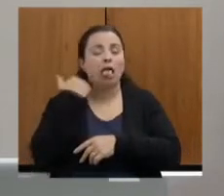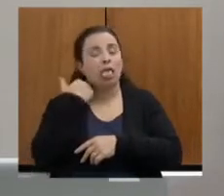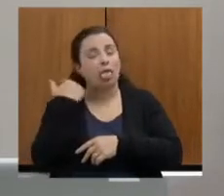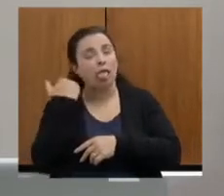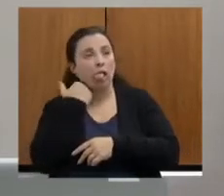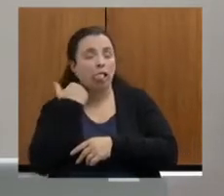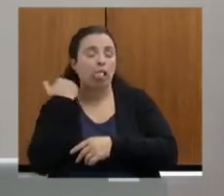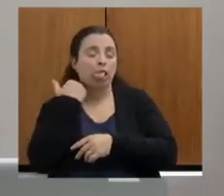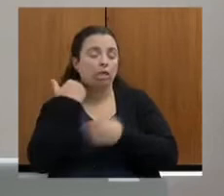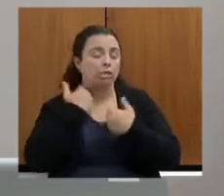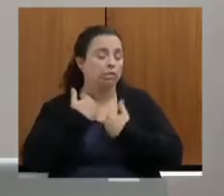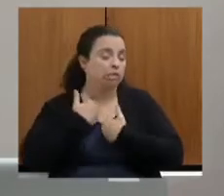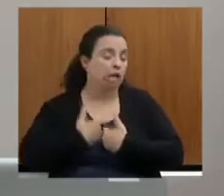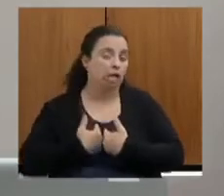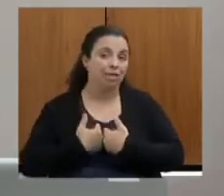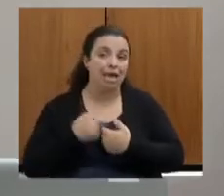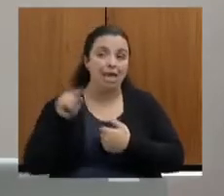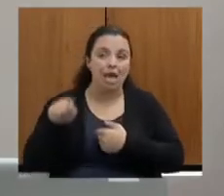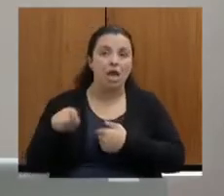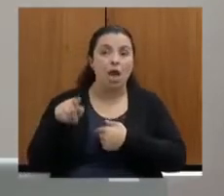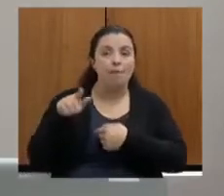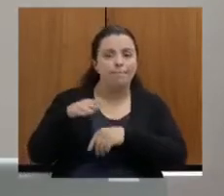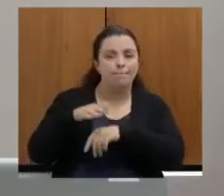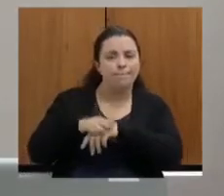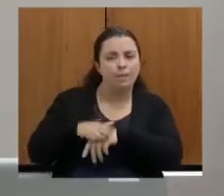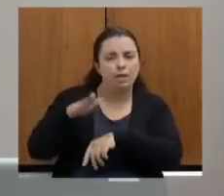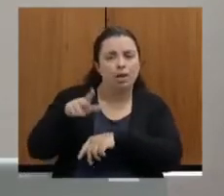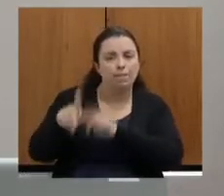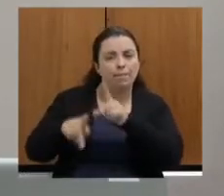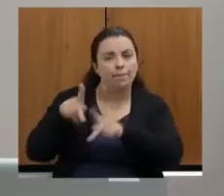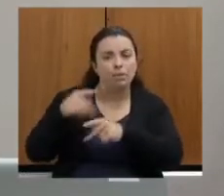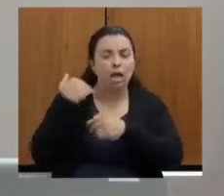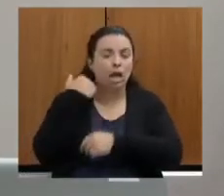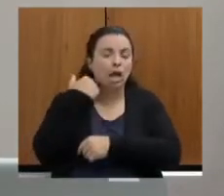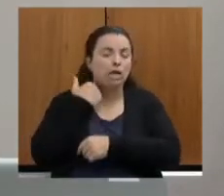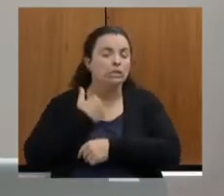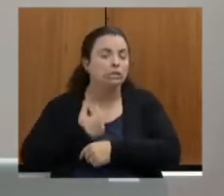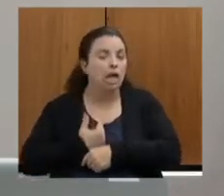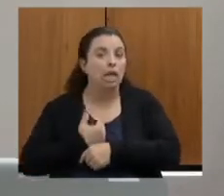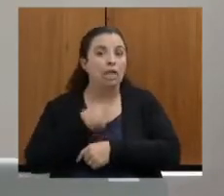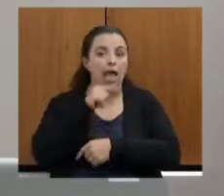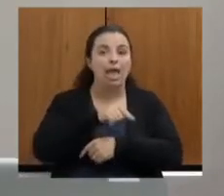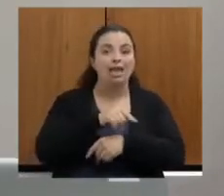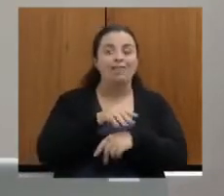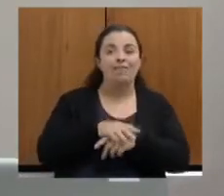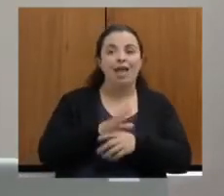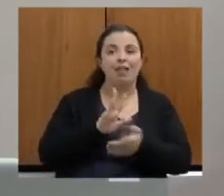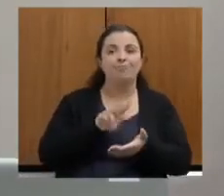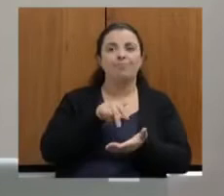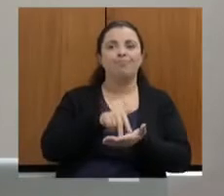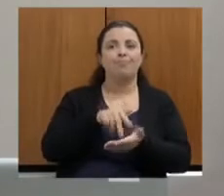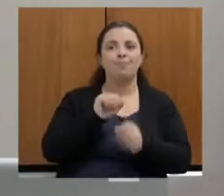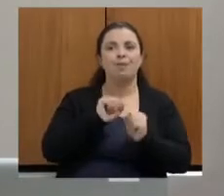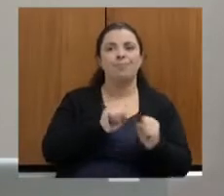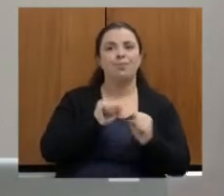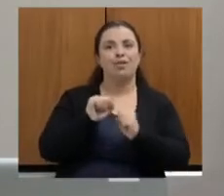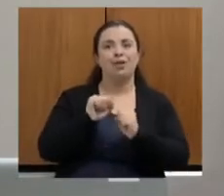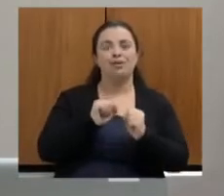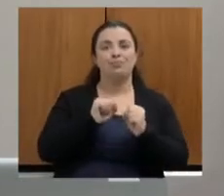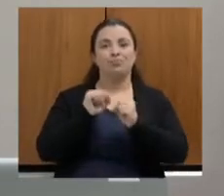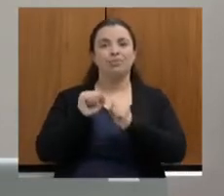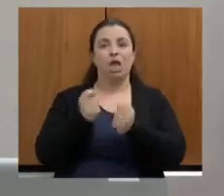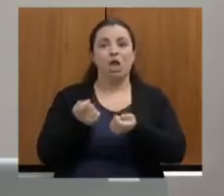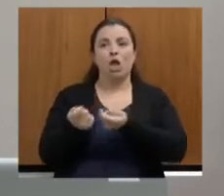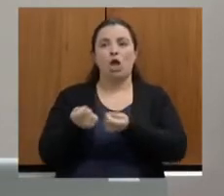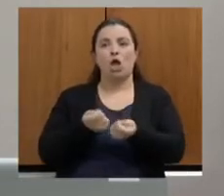controle a ré que cuida do território onde ela cometeu o crime e que controla a